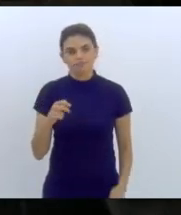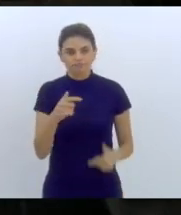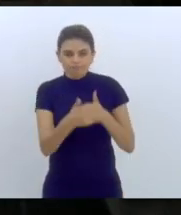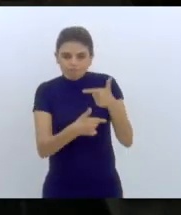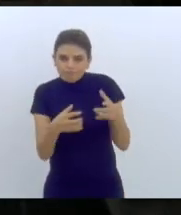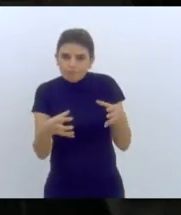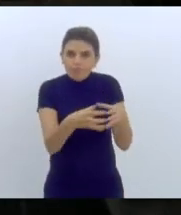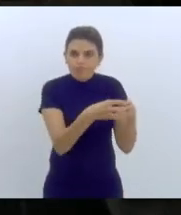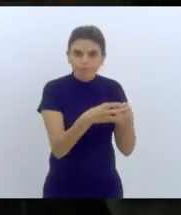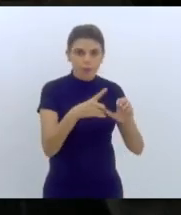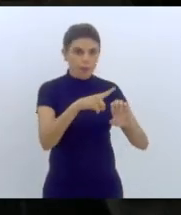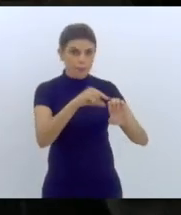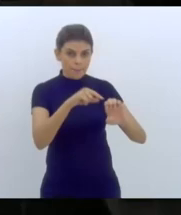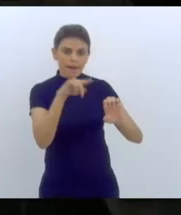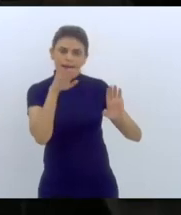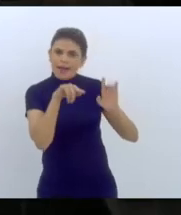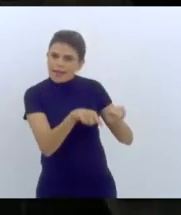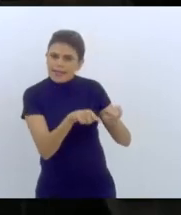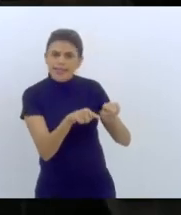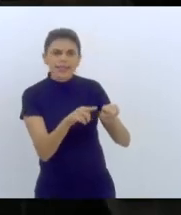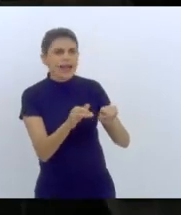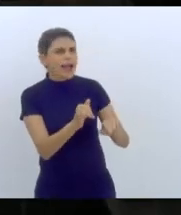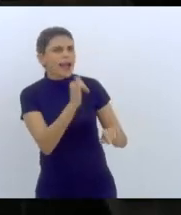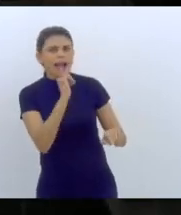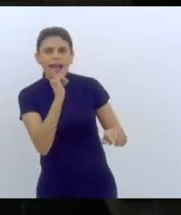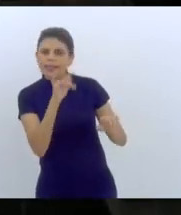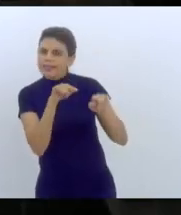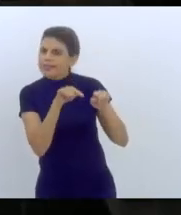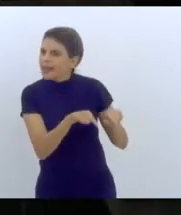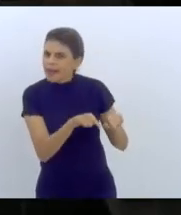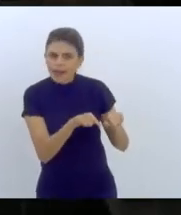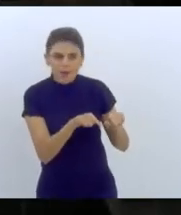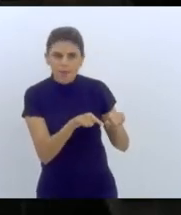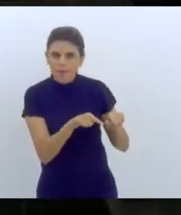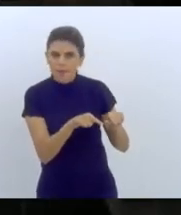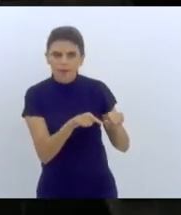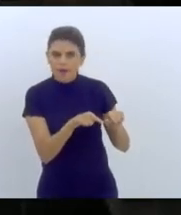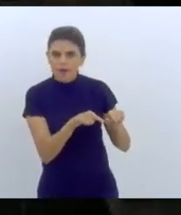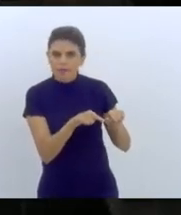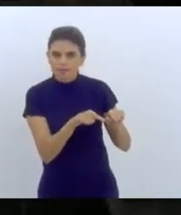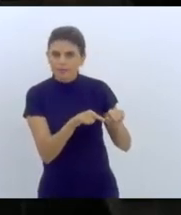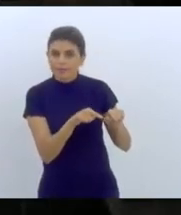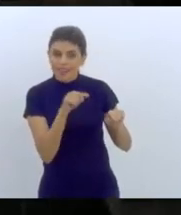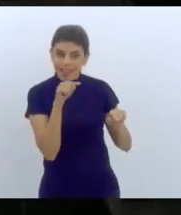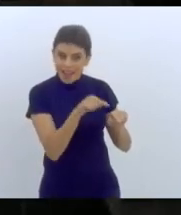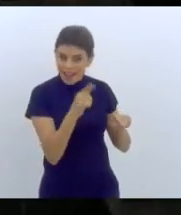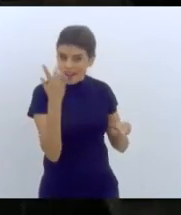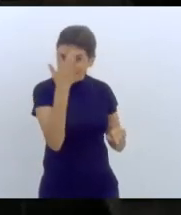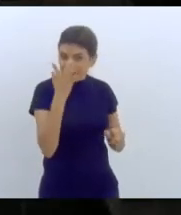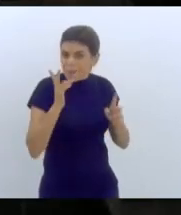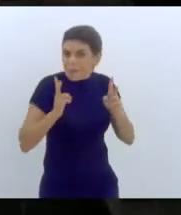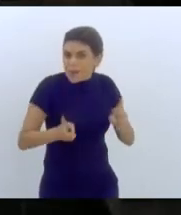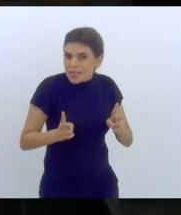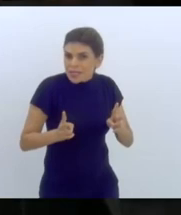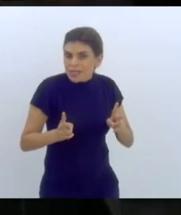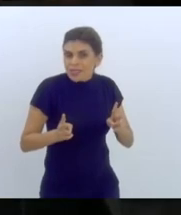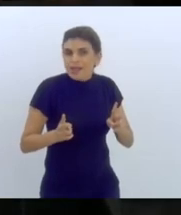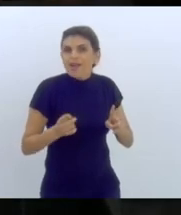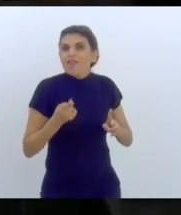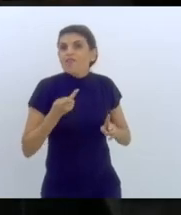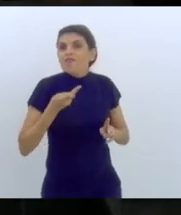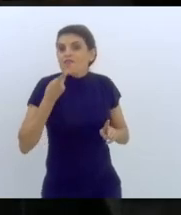Empreendedorismo. Um exemplo citado, senhoras e senhores deputados, por ele, foi a prática de